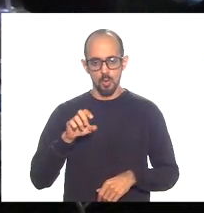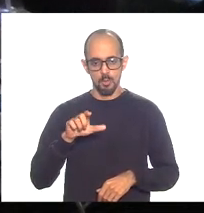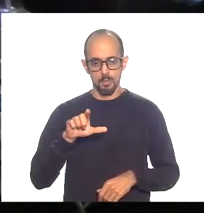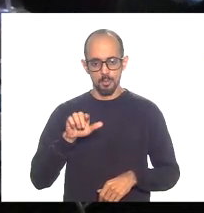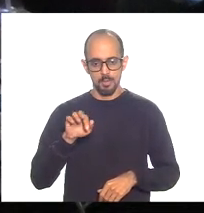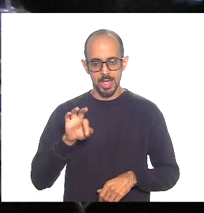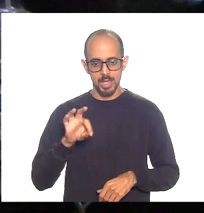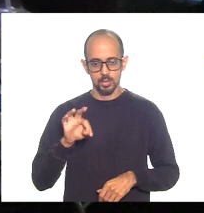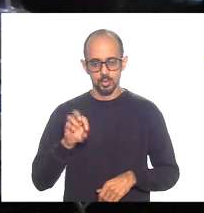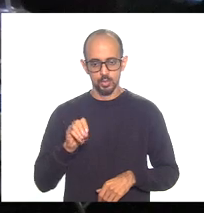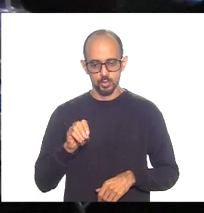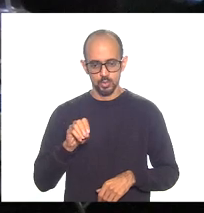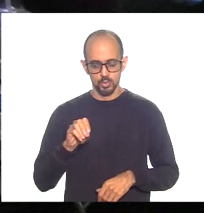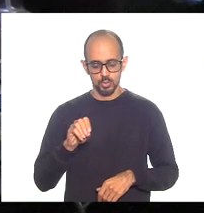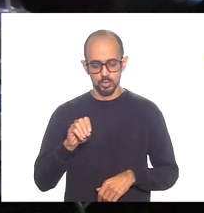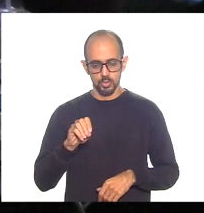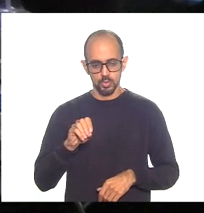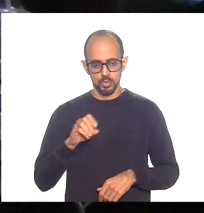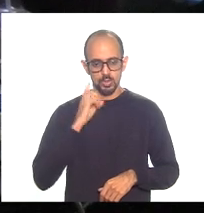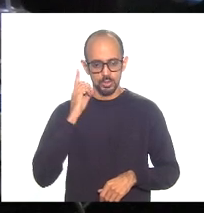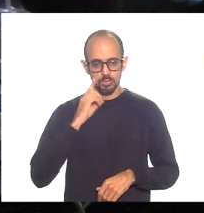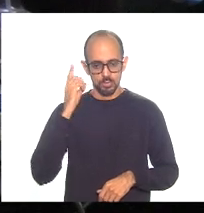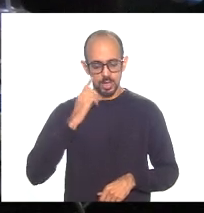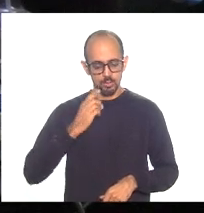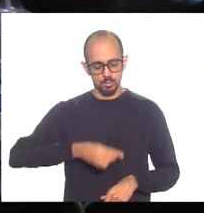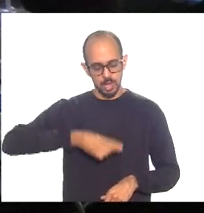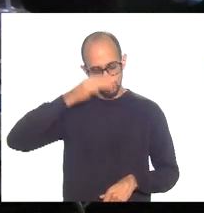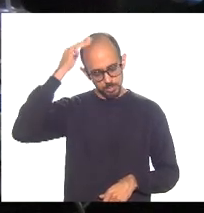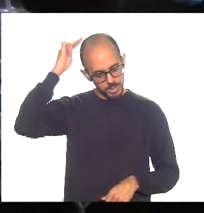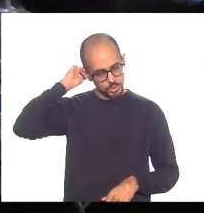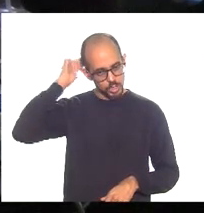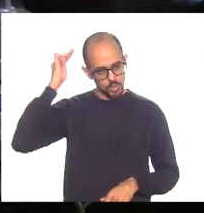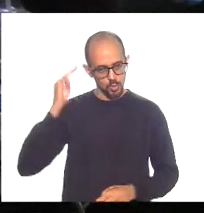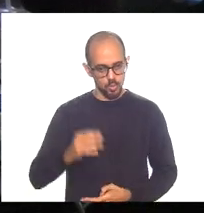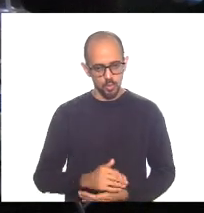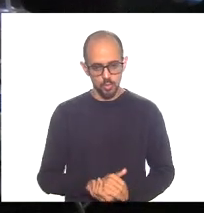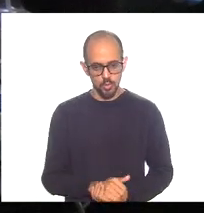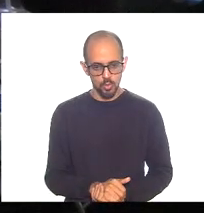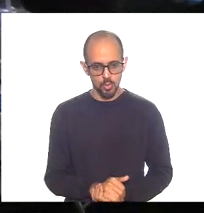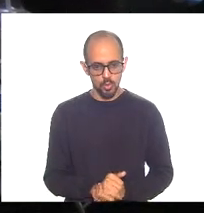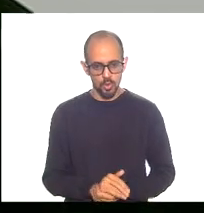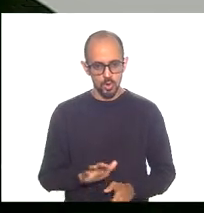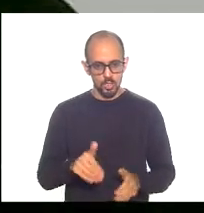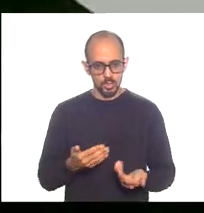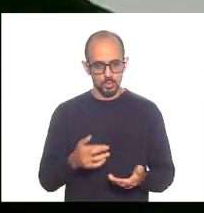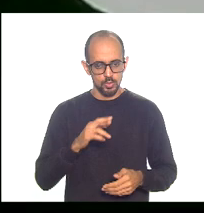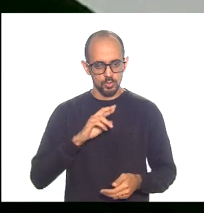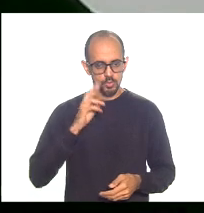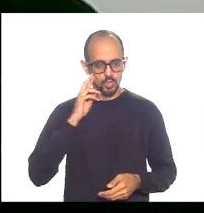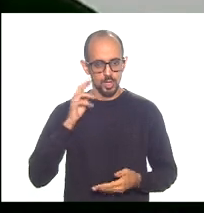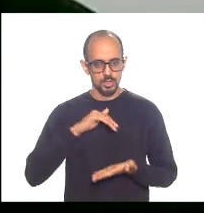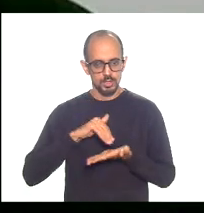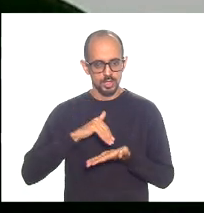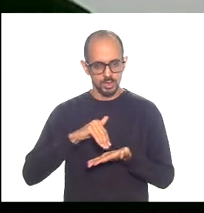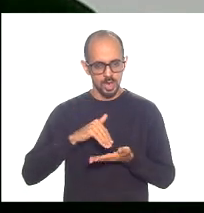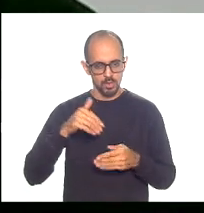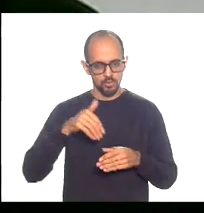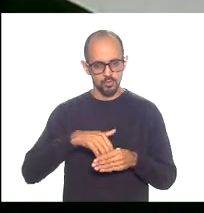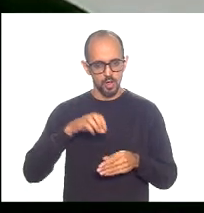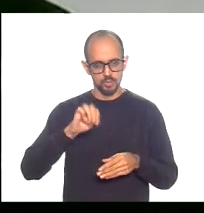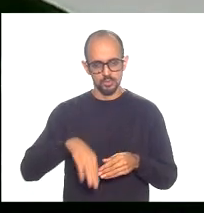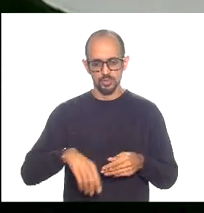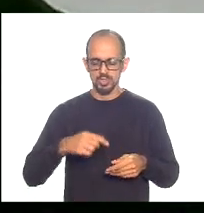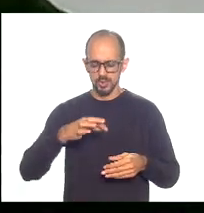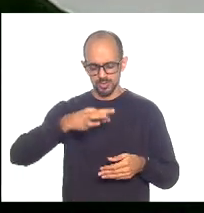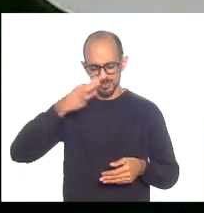Deputado Márcio Gualberto. Deputado Márcio Pacheco. Senhora secretária, eu voto sim com muita